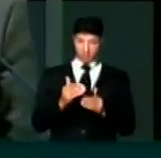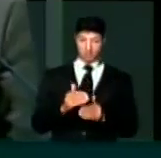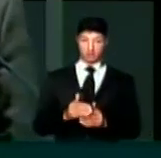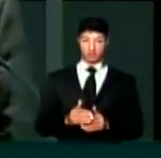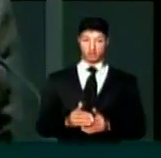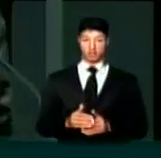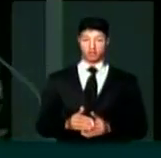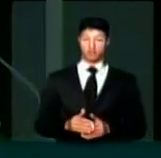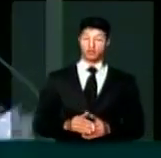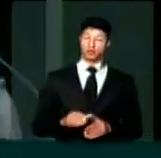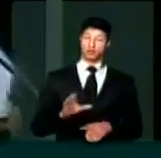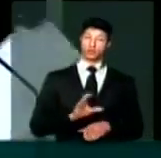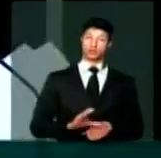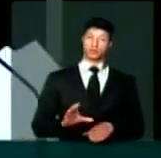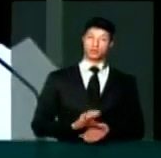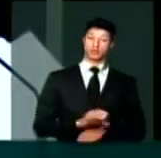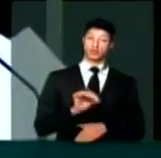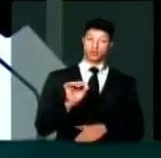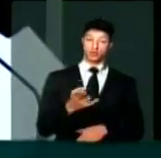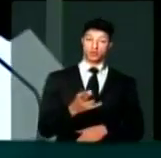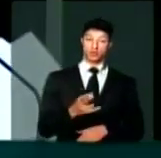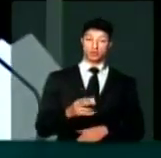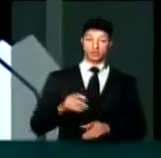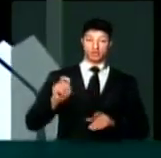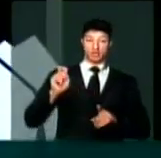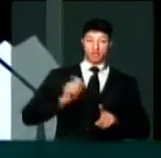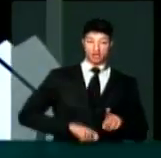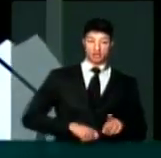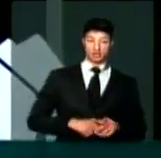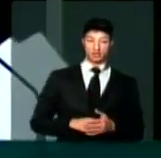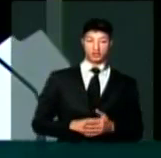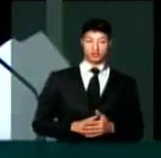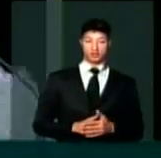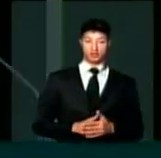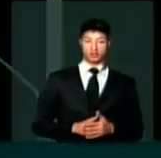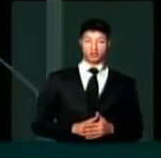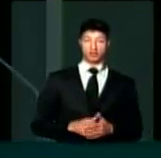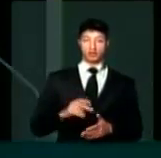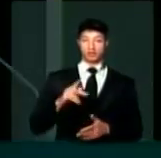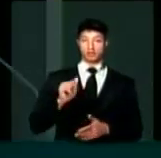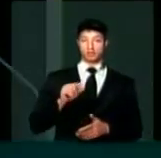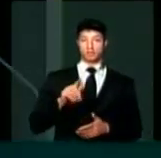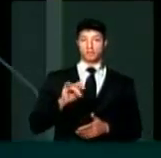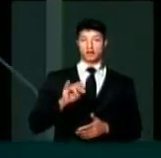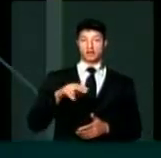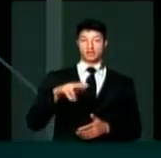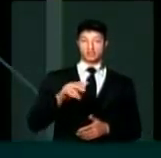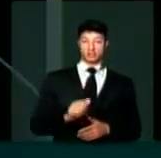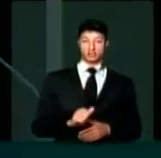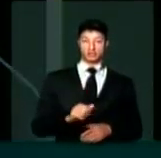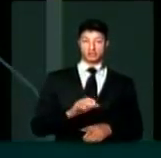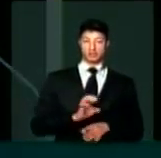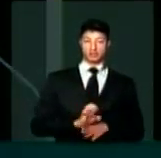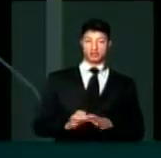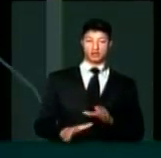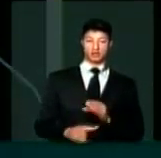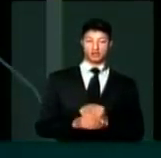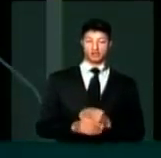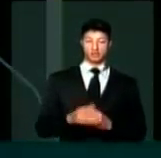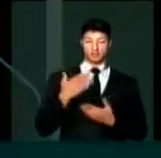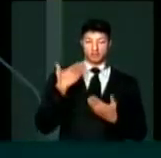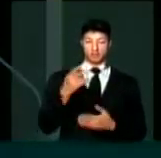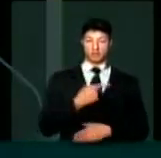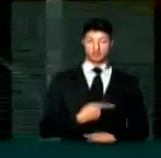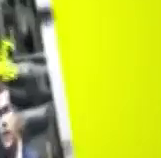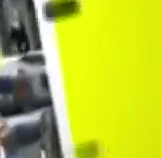se obedece à Constituição, ou se rasga aquelas páginas da emenda constitucional número 60. Muito